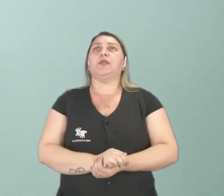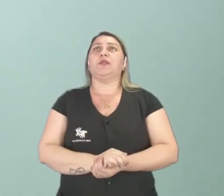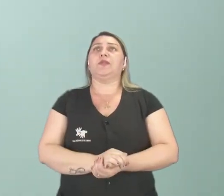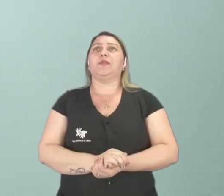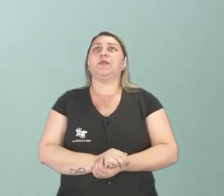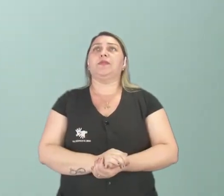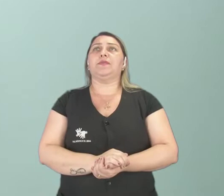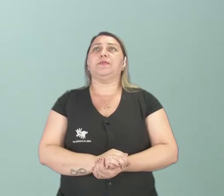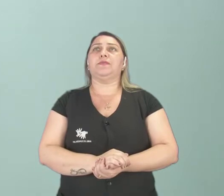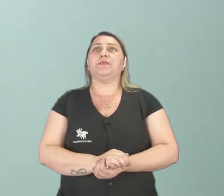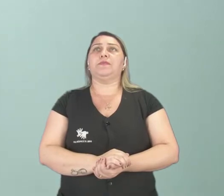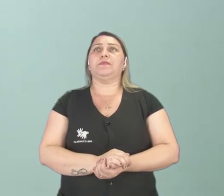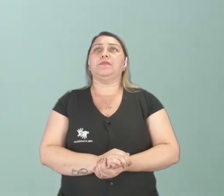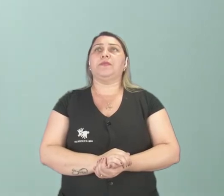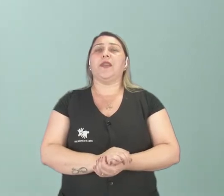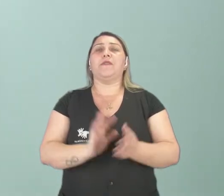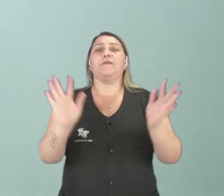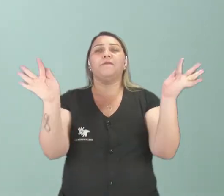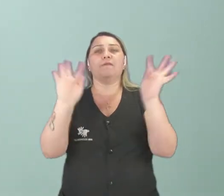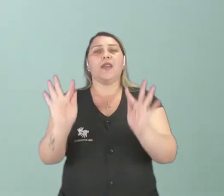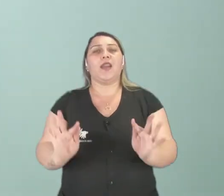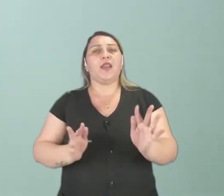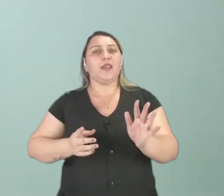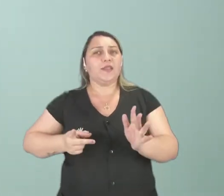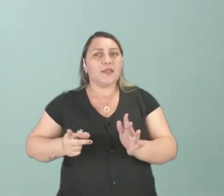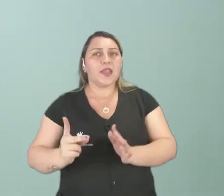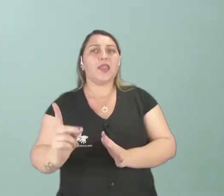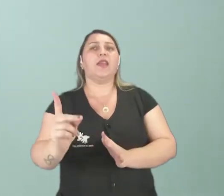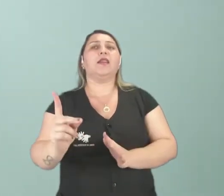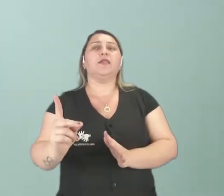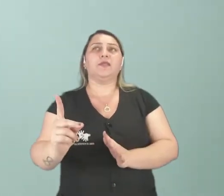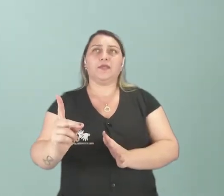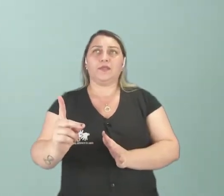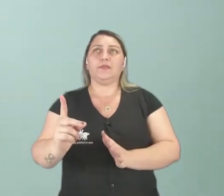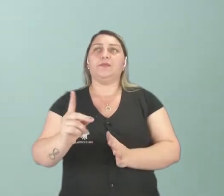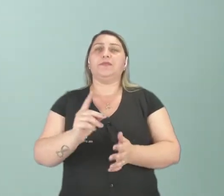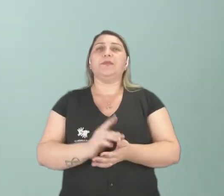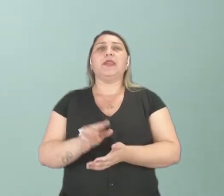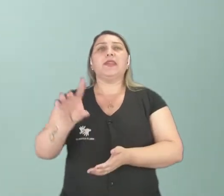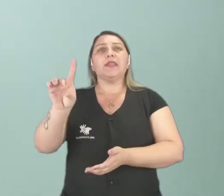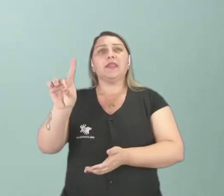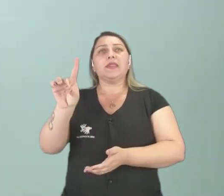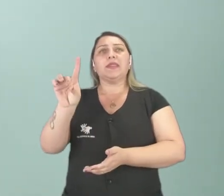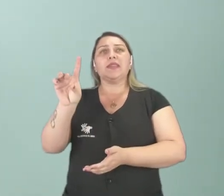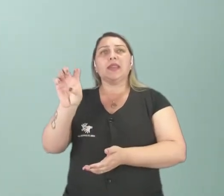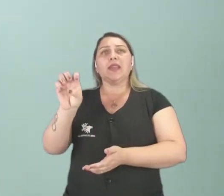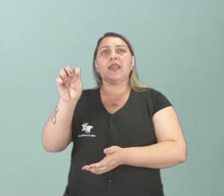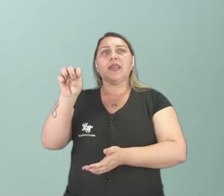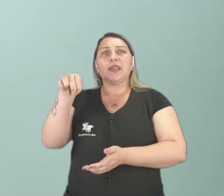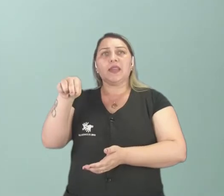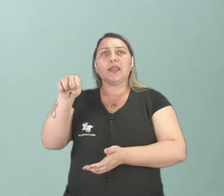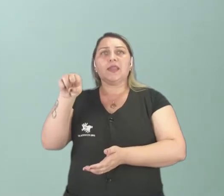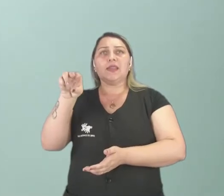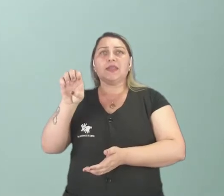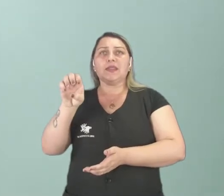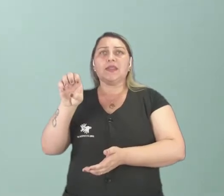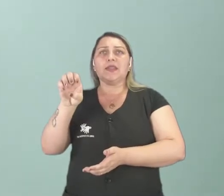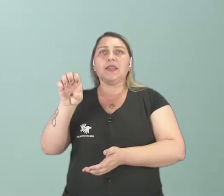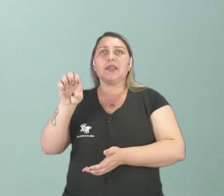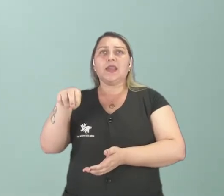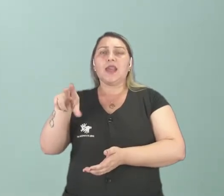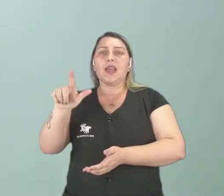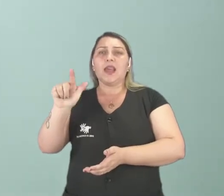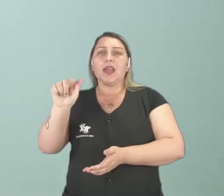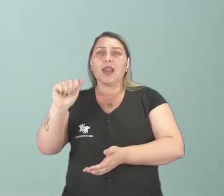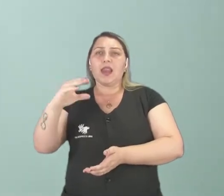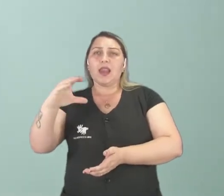geralmente foram felizes para sempre. Esse daí seria o desenlace, o finalzinho, quando já acabou, quando já foi,